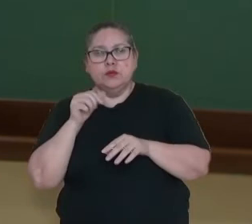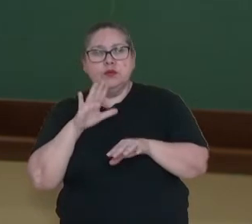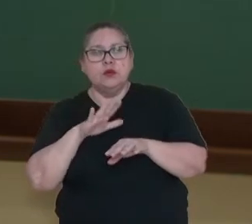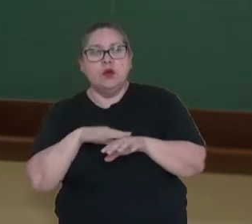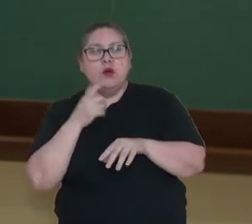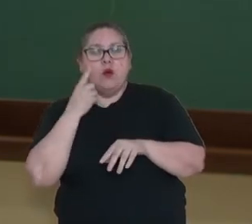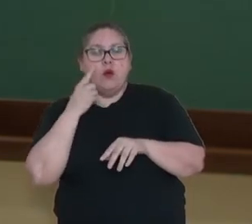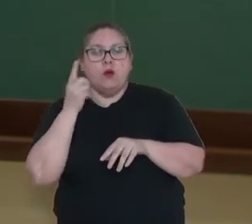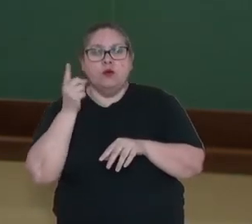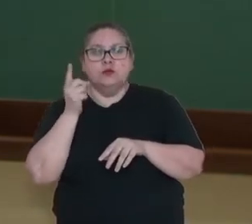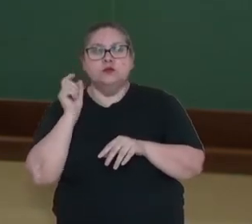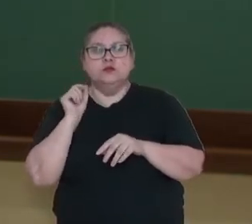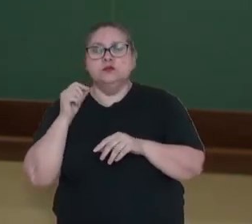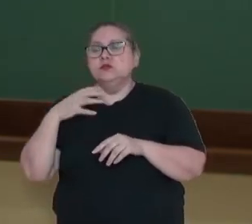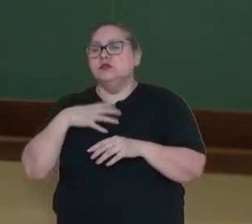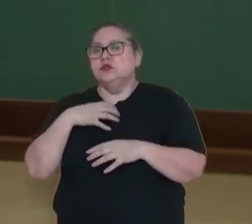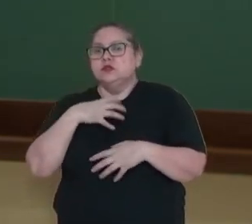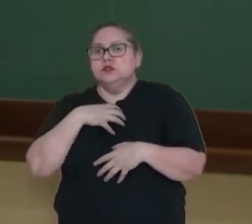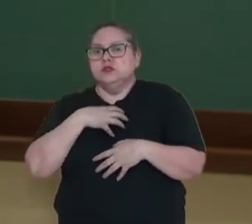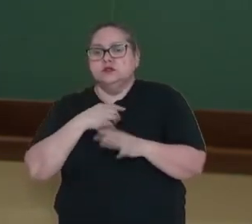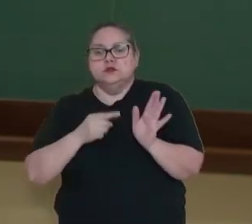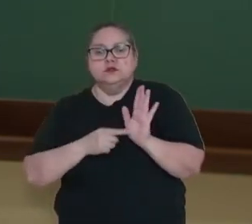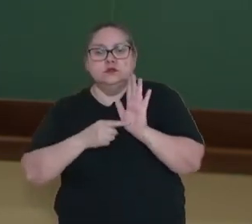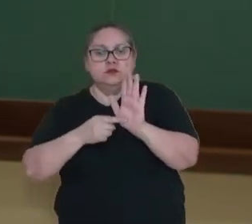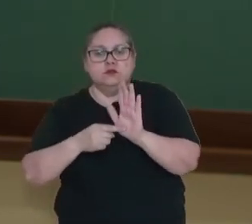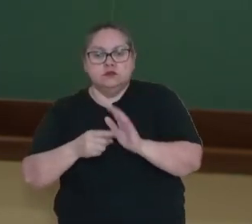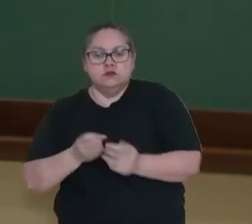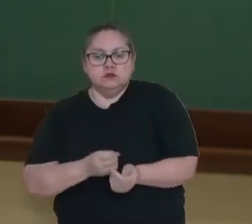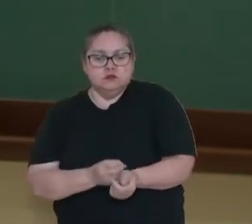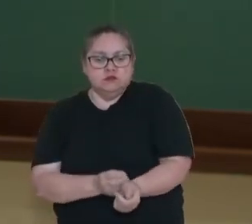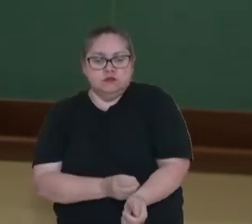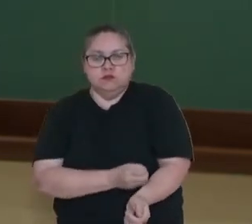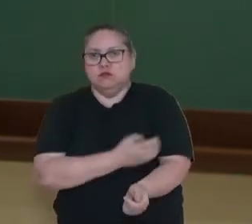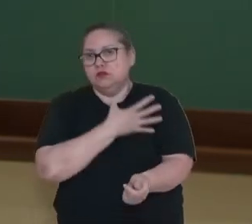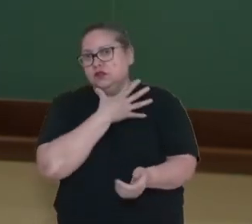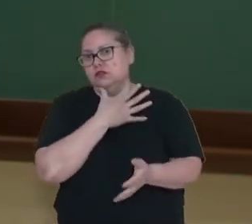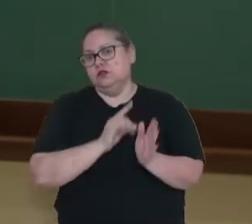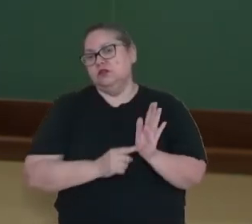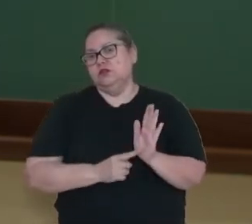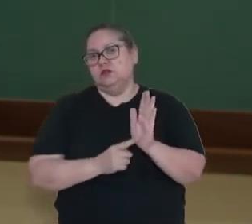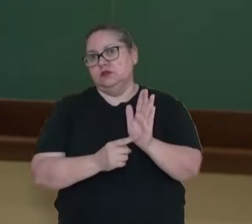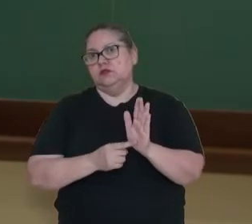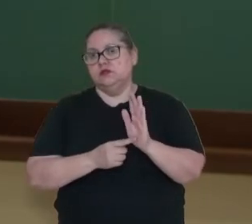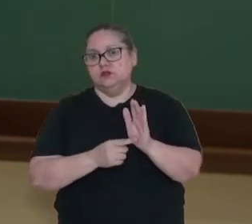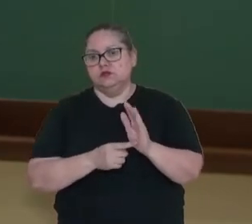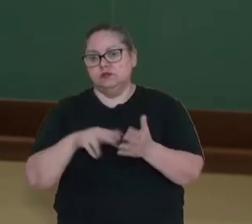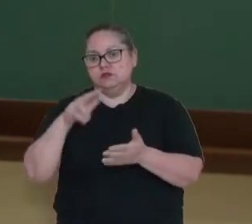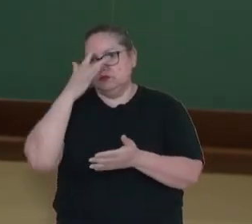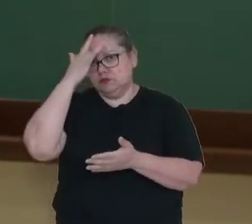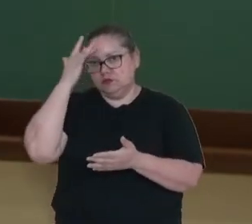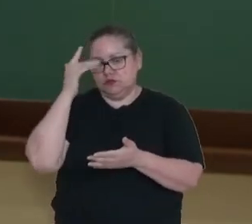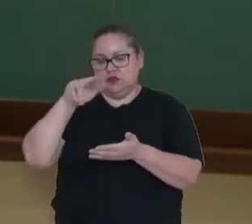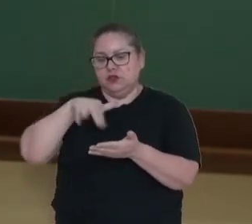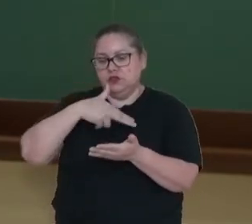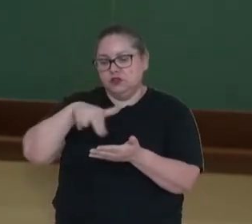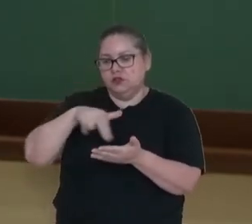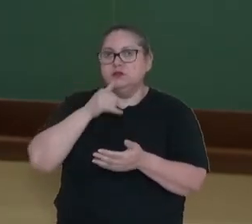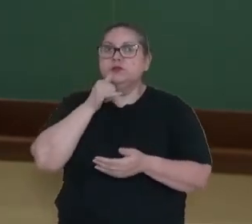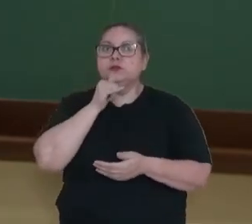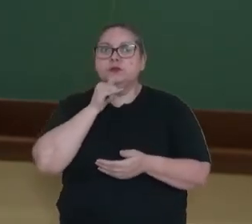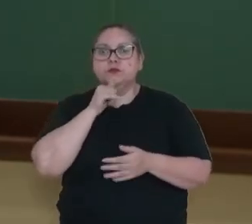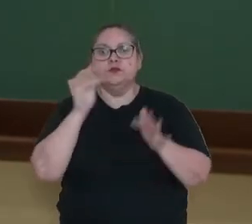Olha só, os sentimentos revelam as emoções transmitidas pelo dançarino.